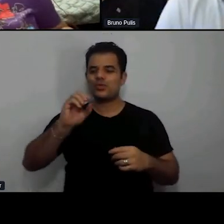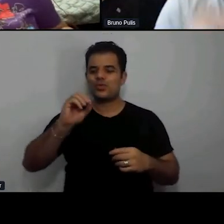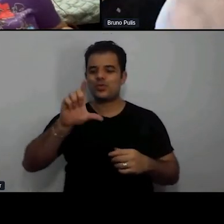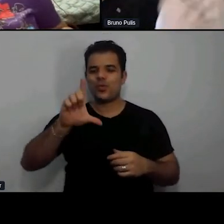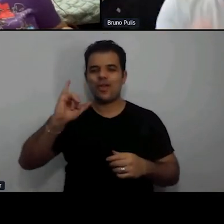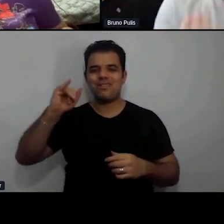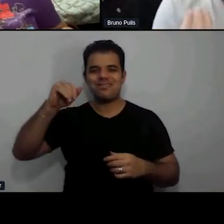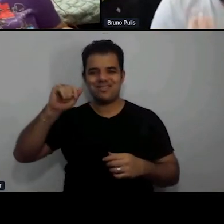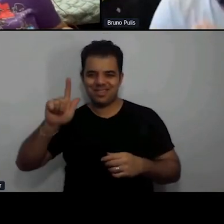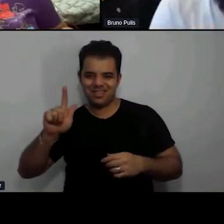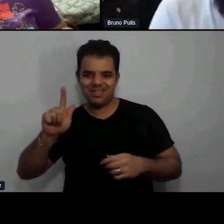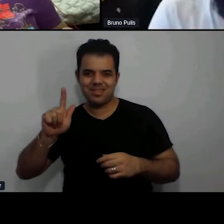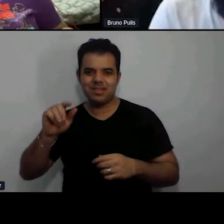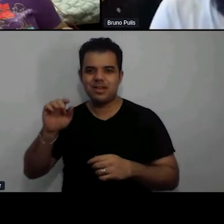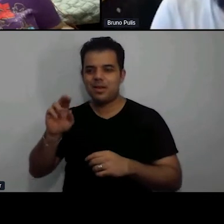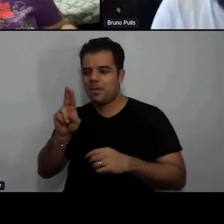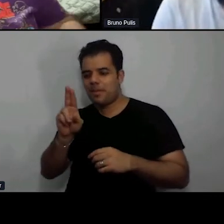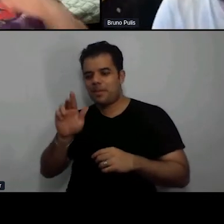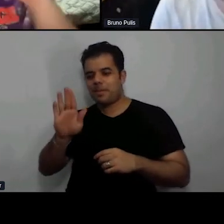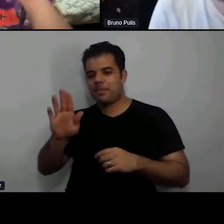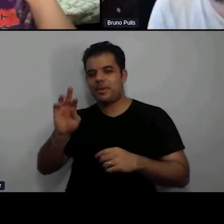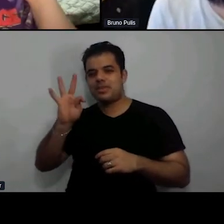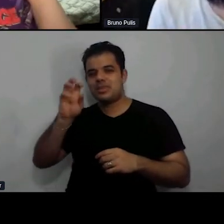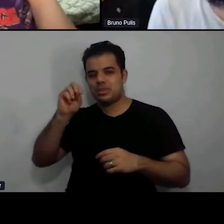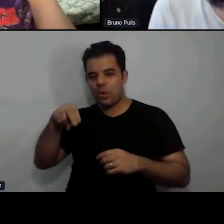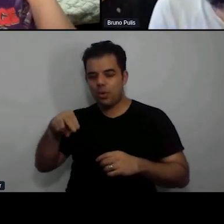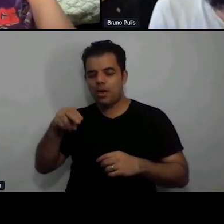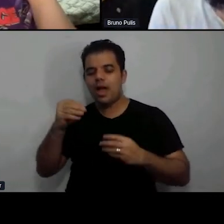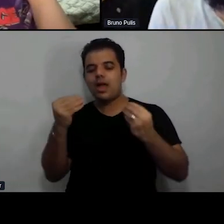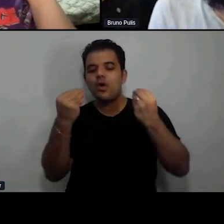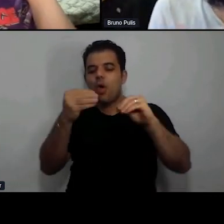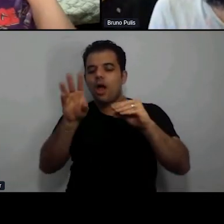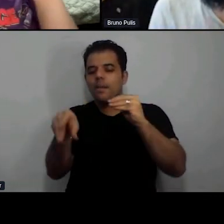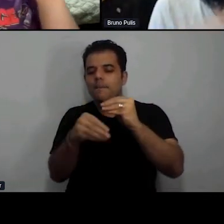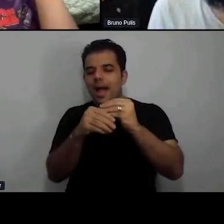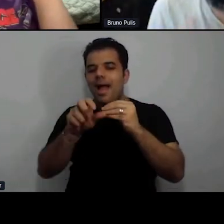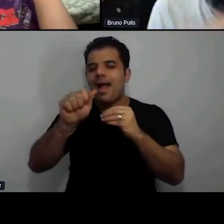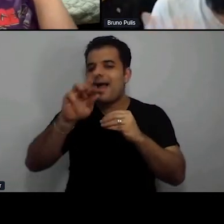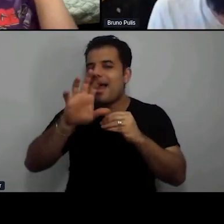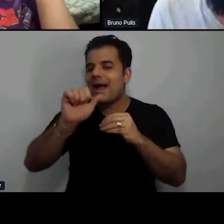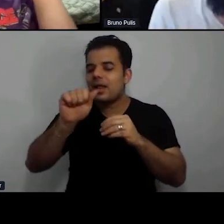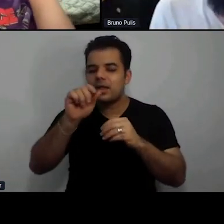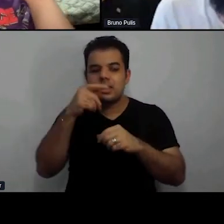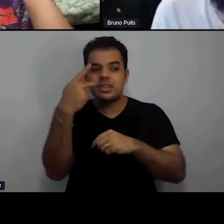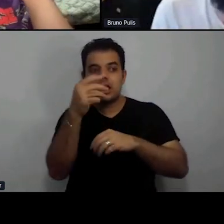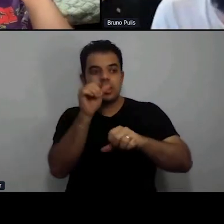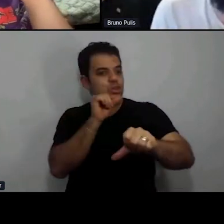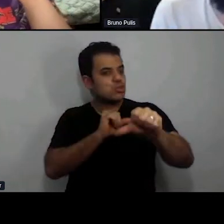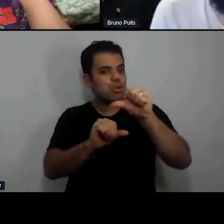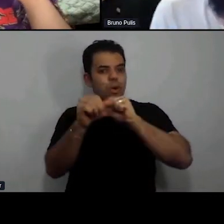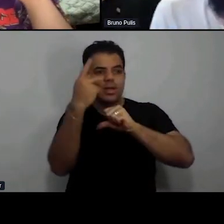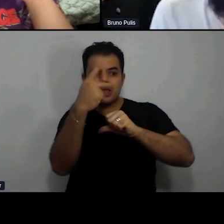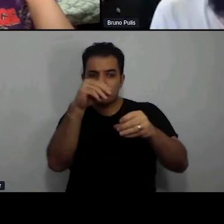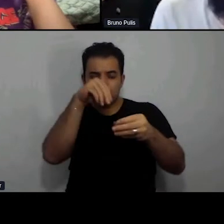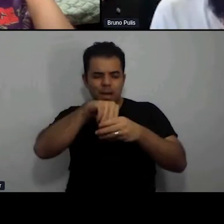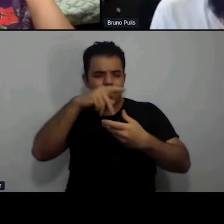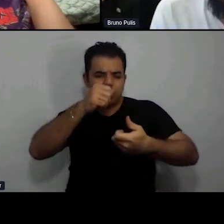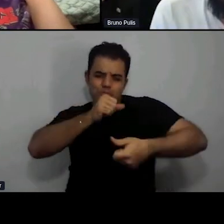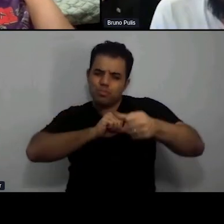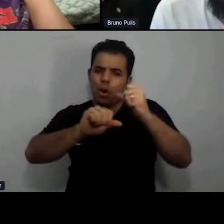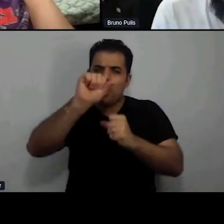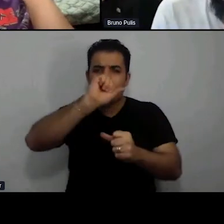aí quando a gente coloca um atributo área, o que acontece? Ele troca a semântica do elemento. Então